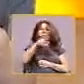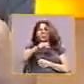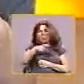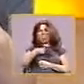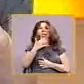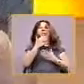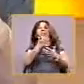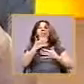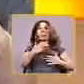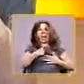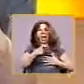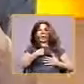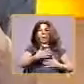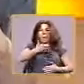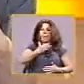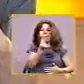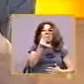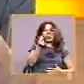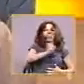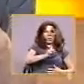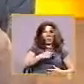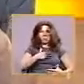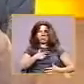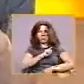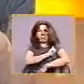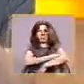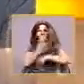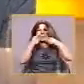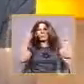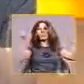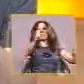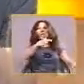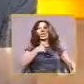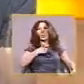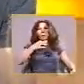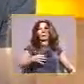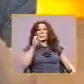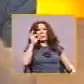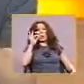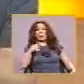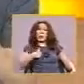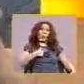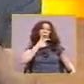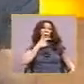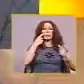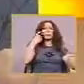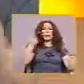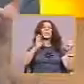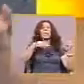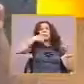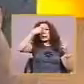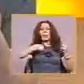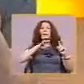do conforto e de segurança que permitam às pessoas assumir publicamente a sua homossexualidade. E isso significa saberem que não vão